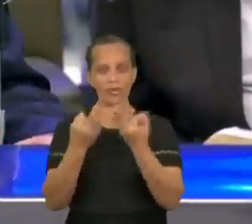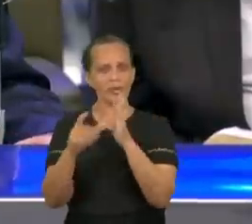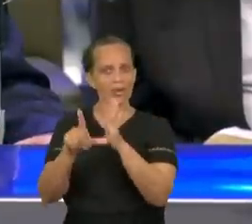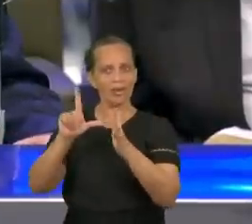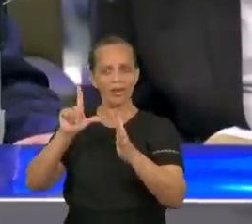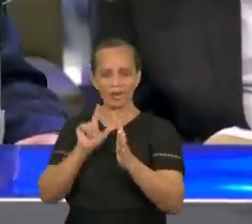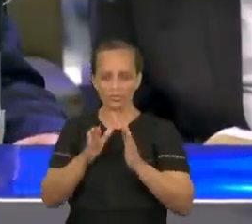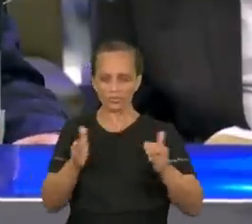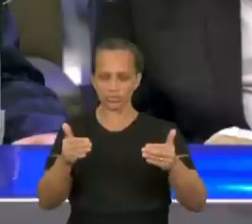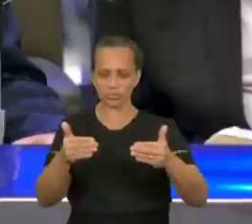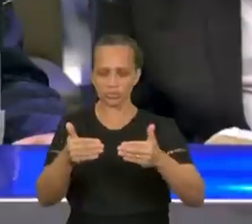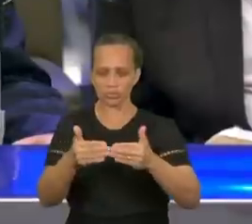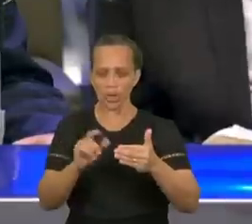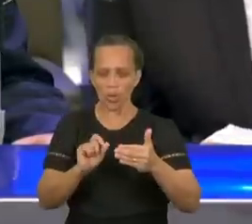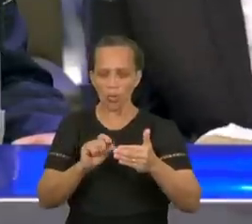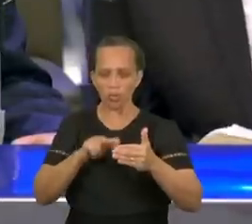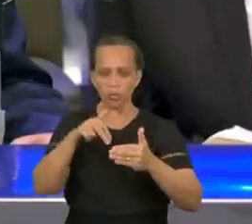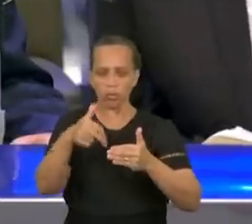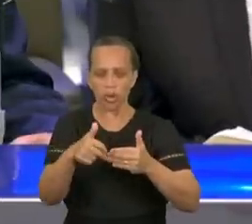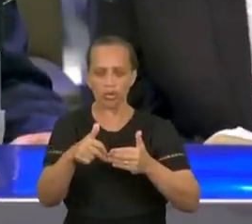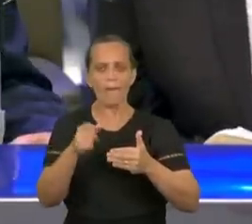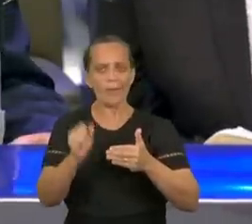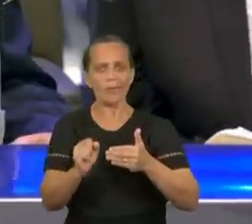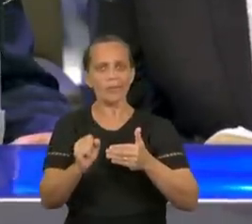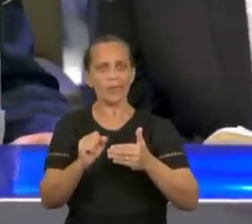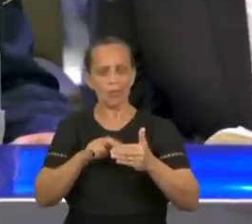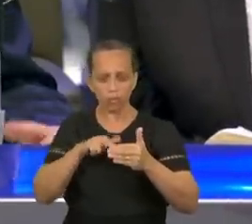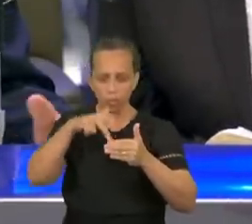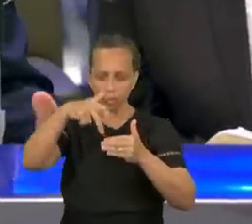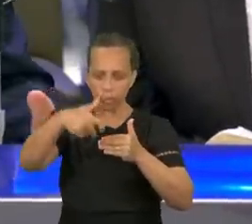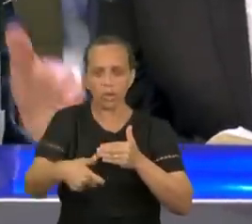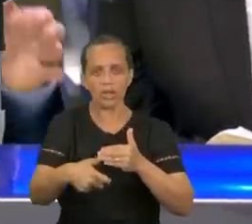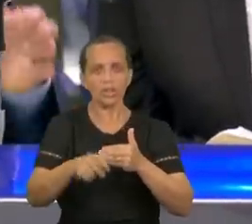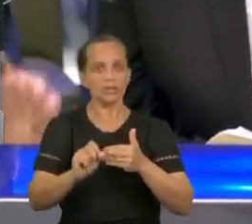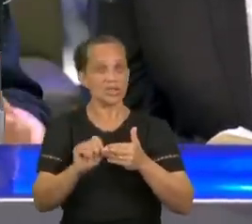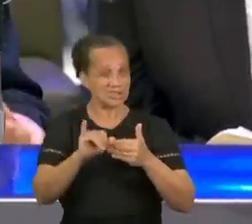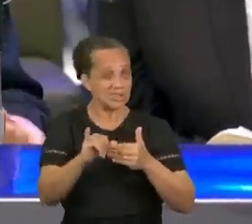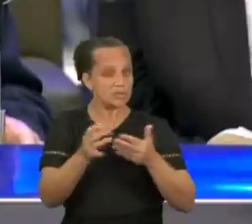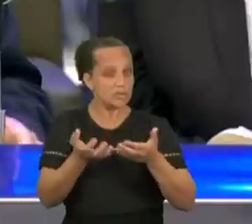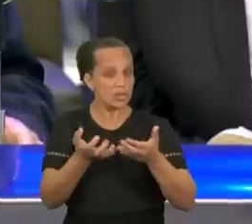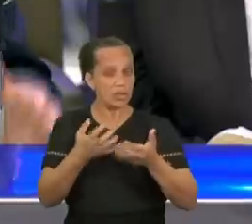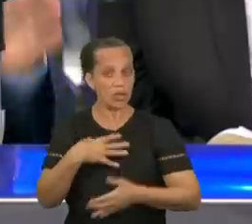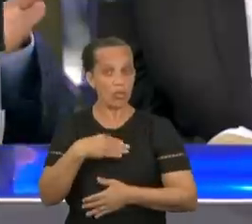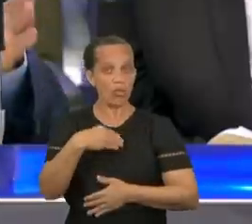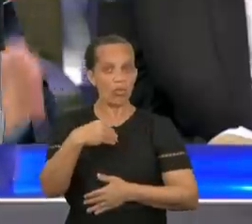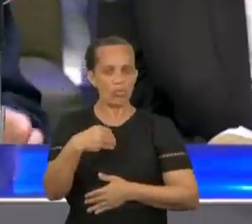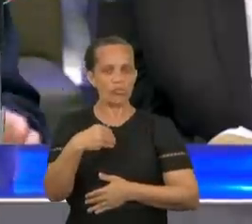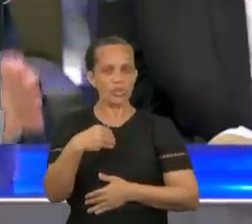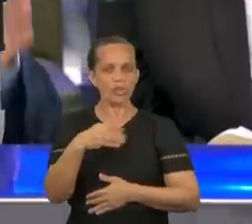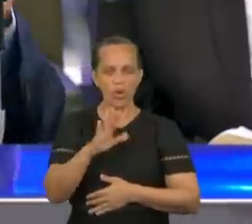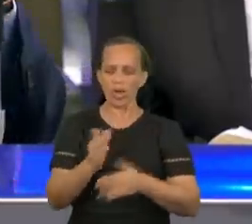limite está exposta ao acidentes Se quiser que o seu filho lhe